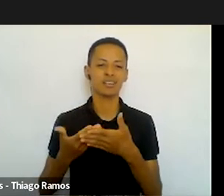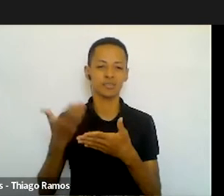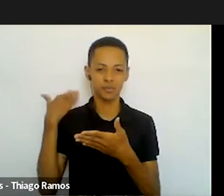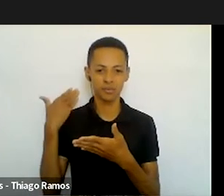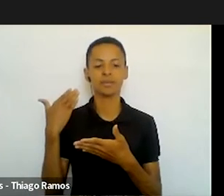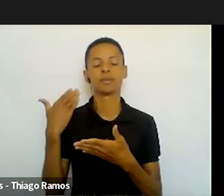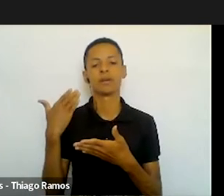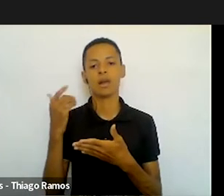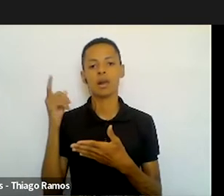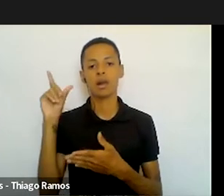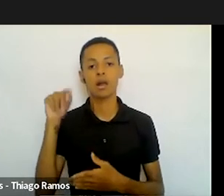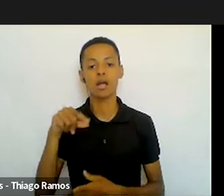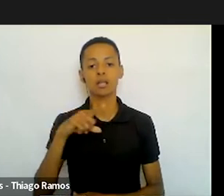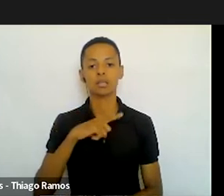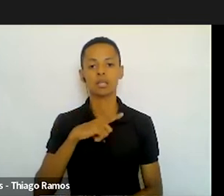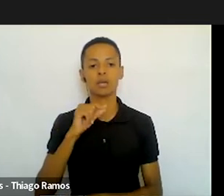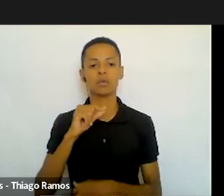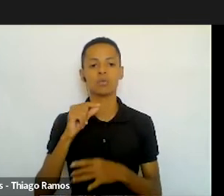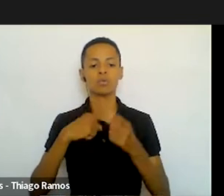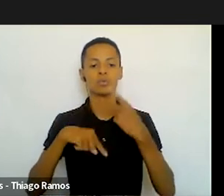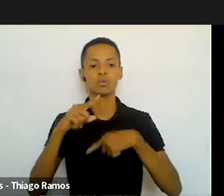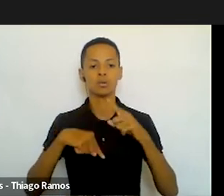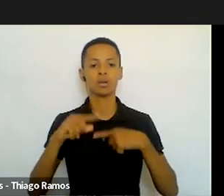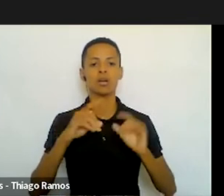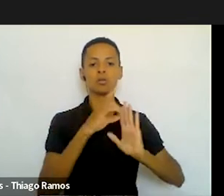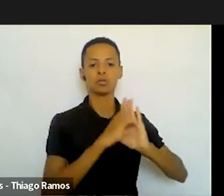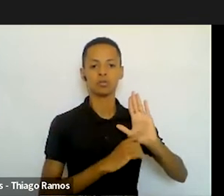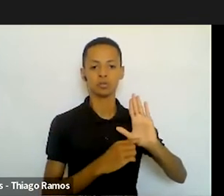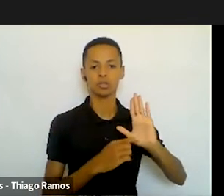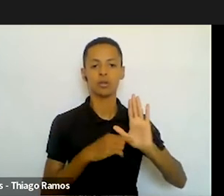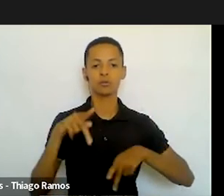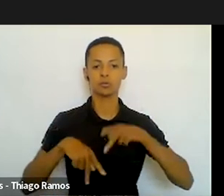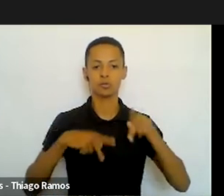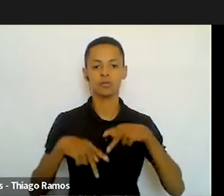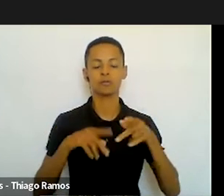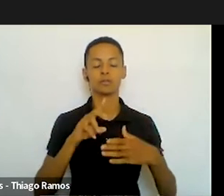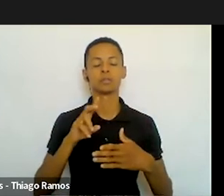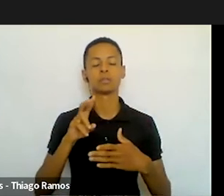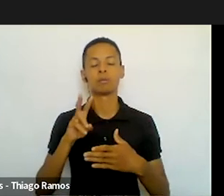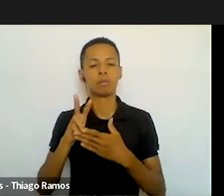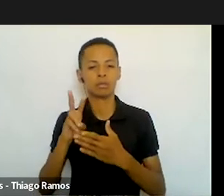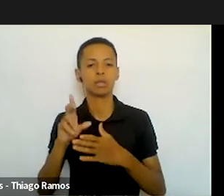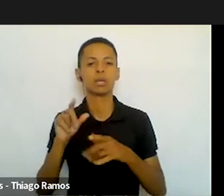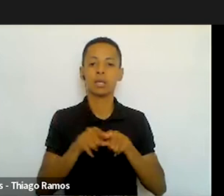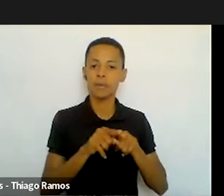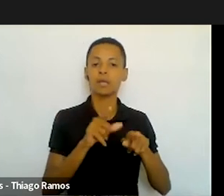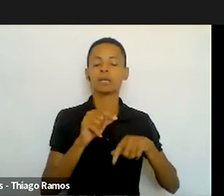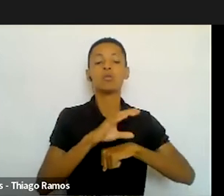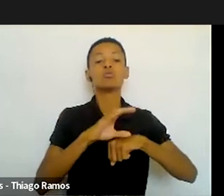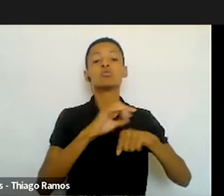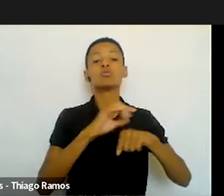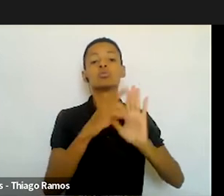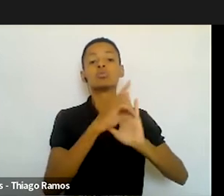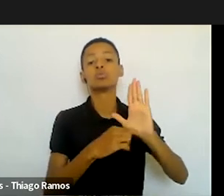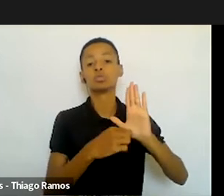de um retrocesso não somente aos direitos dos povos indígenas, inclusive direitos constitucionais já garantidos por leis, né,